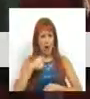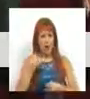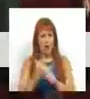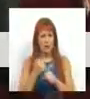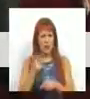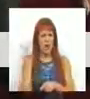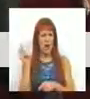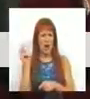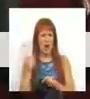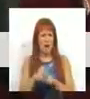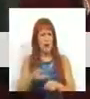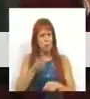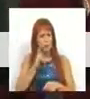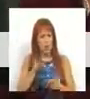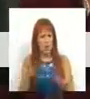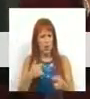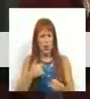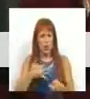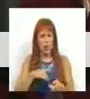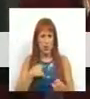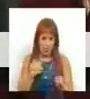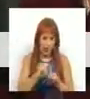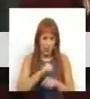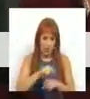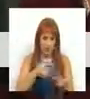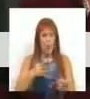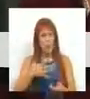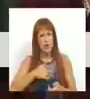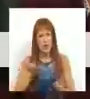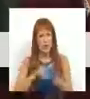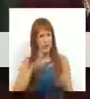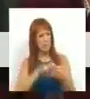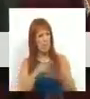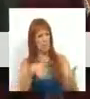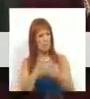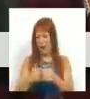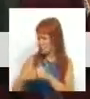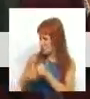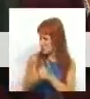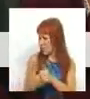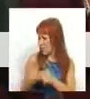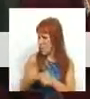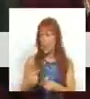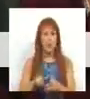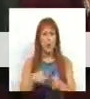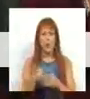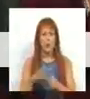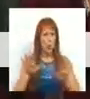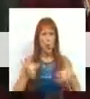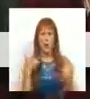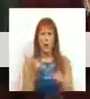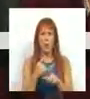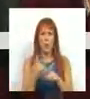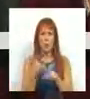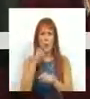fui durante muitos anos dirigente. Gostava que não ter esse rótulo atrás de mim, porque sempre tive